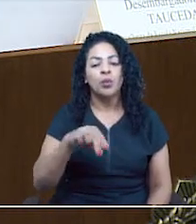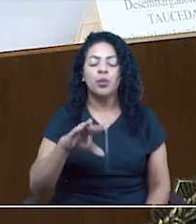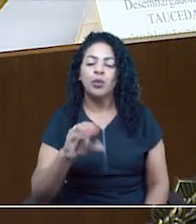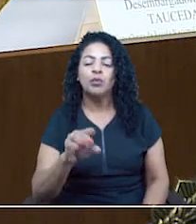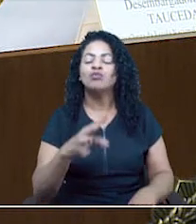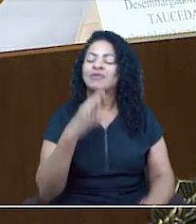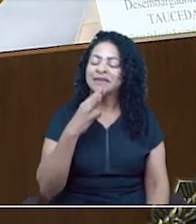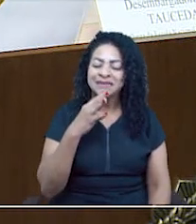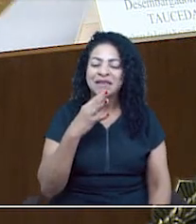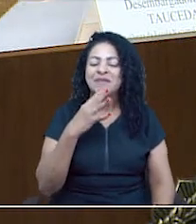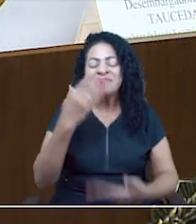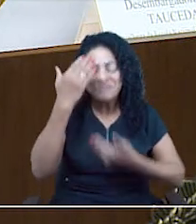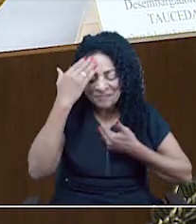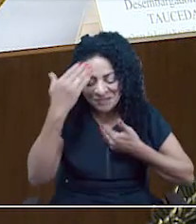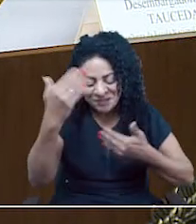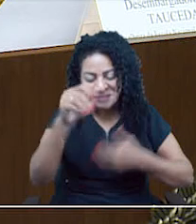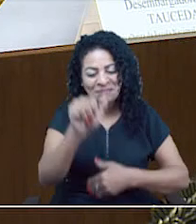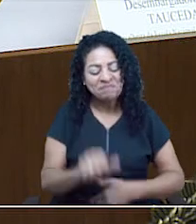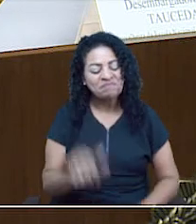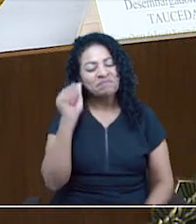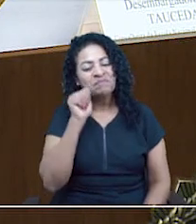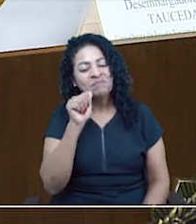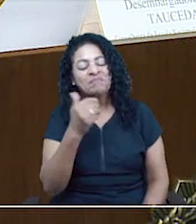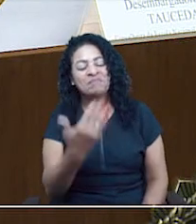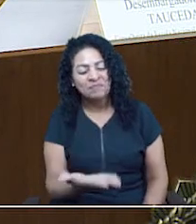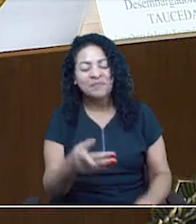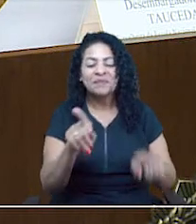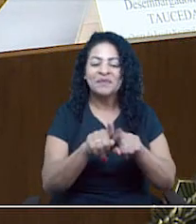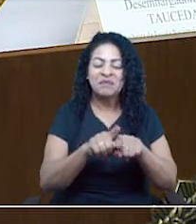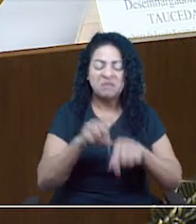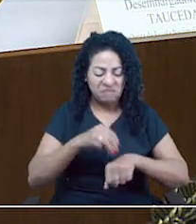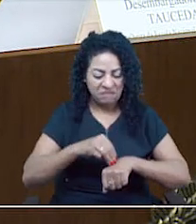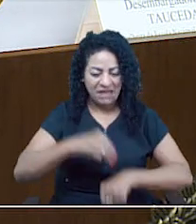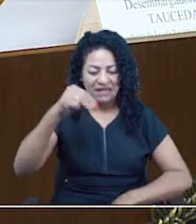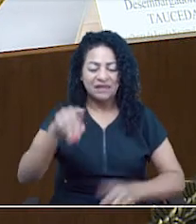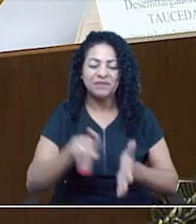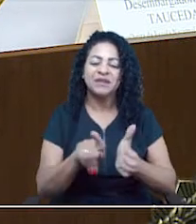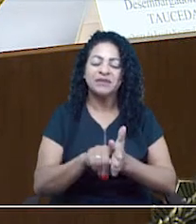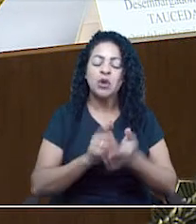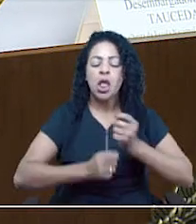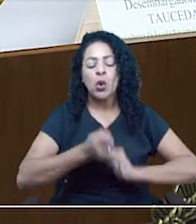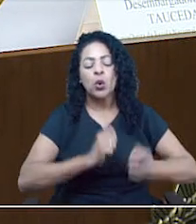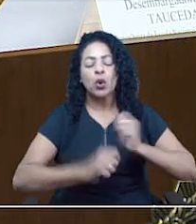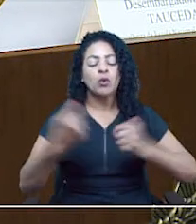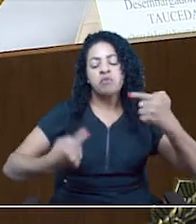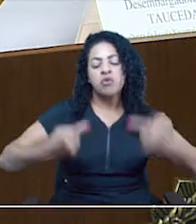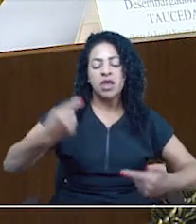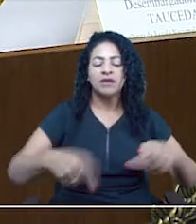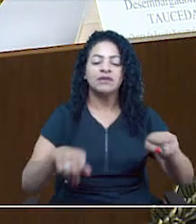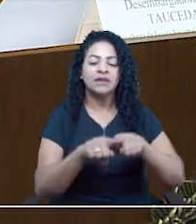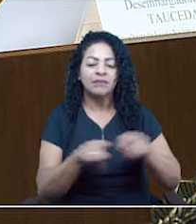essa brilhante atuação. É mestre em Direito Político e Econômico, na área de concentração Direito